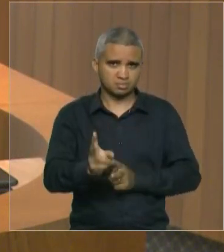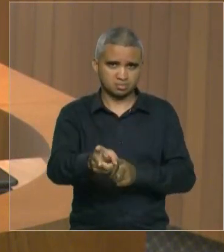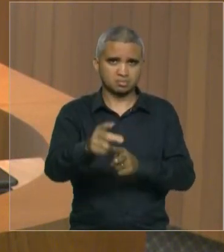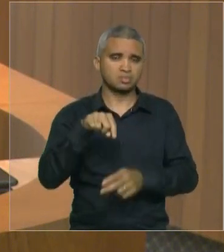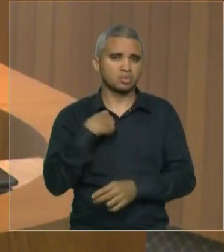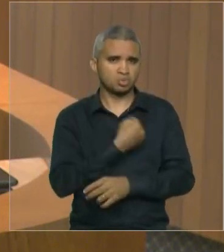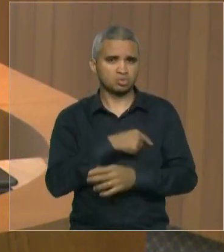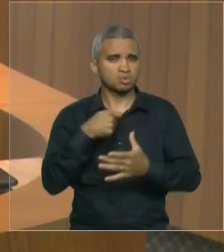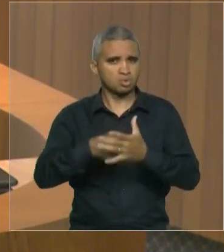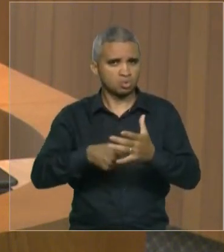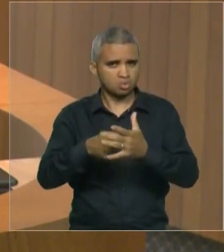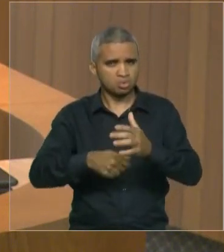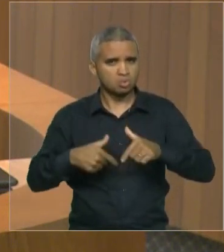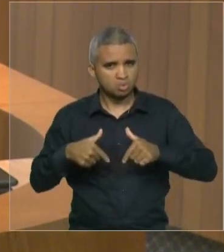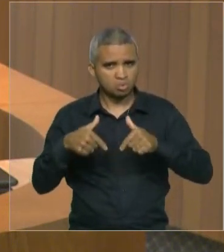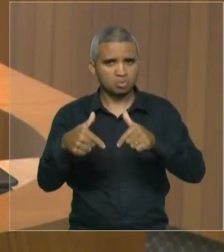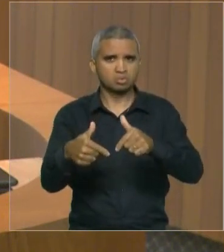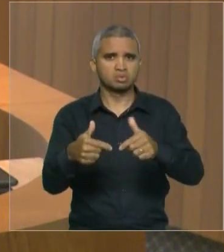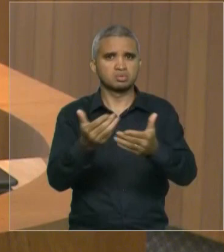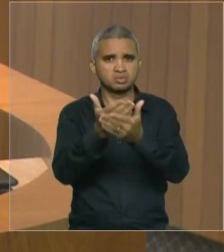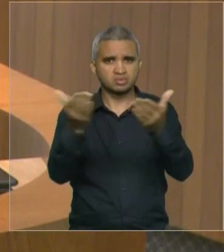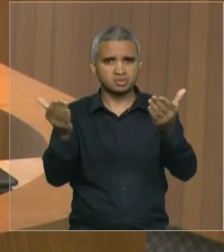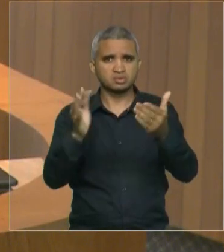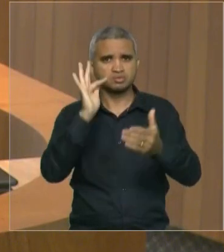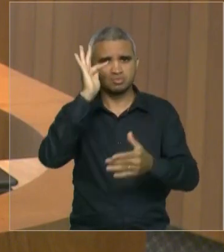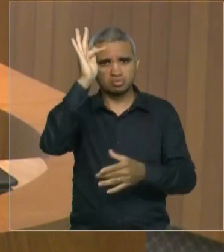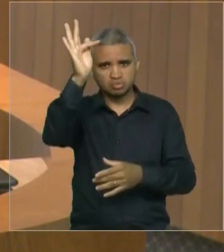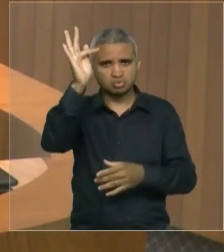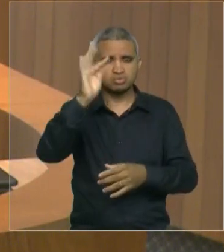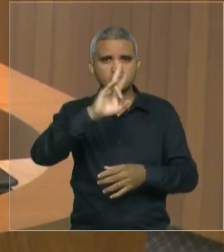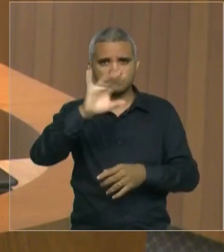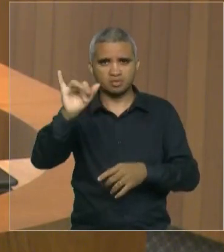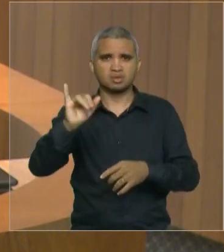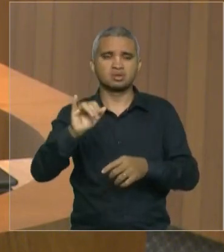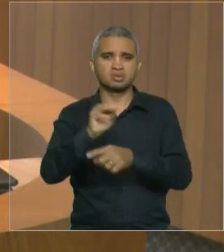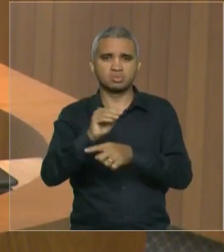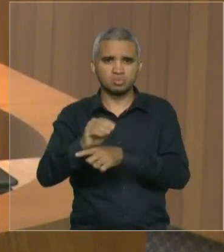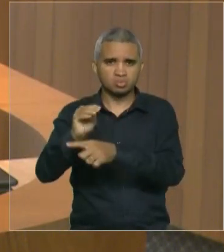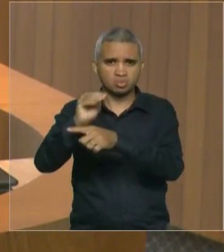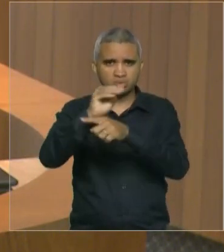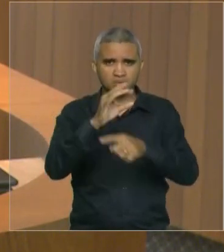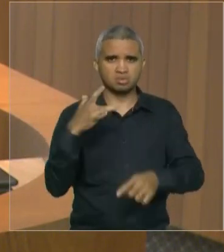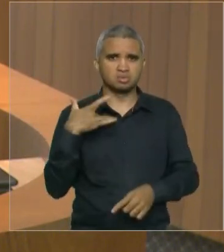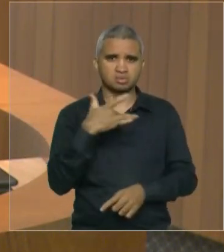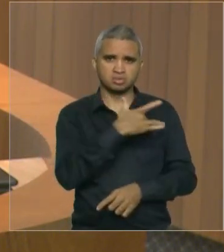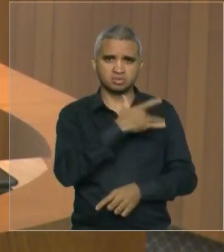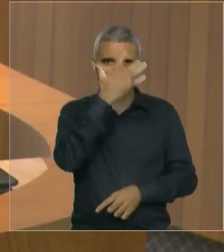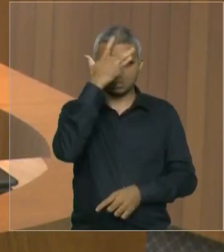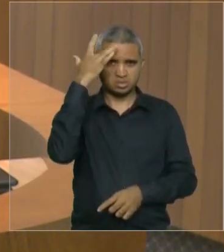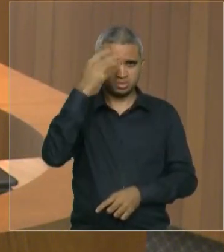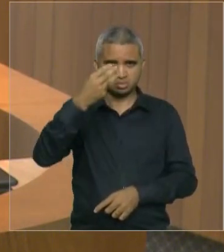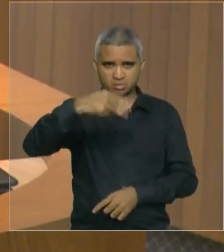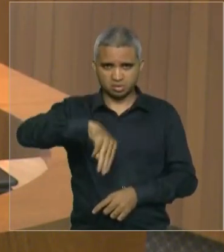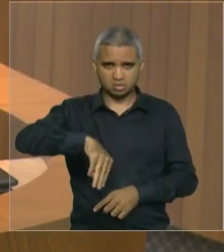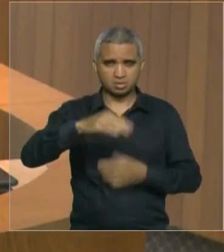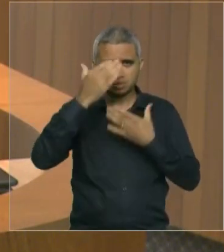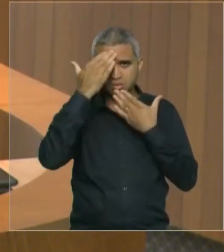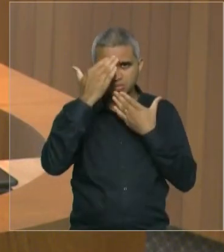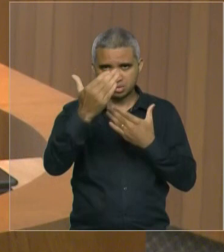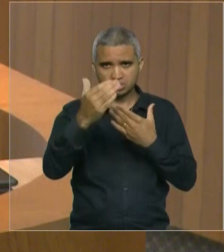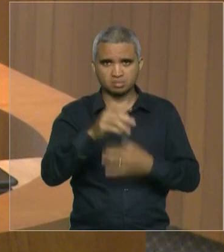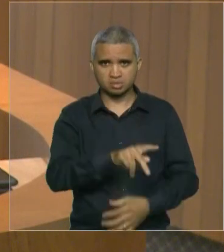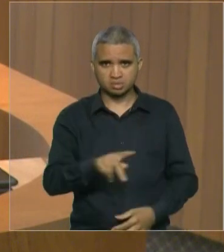que serão condutores da saúde dos maranhenses. Presidente, muito obrigado pela oportunidade, muito obrigado